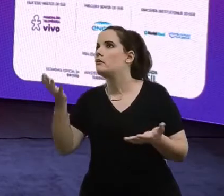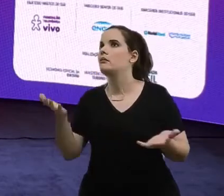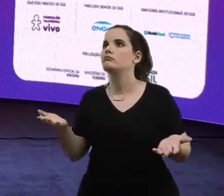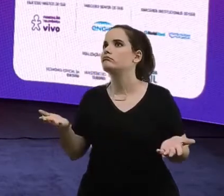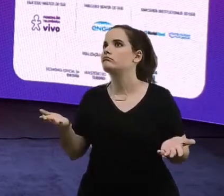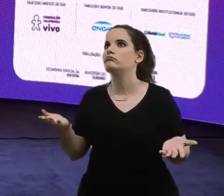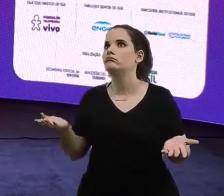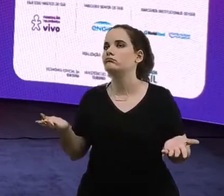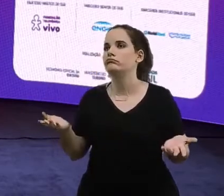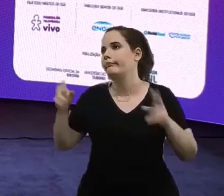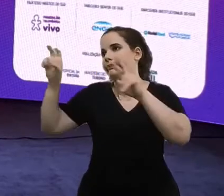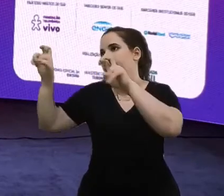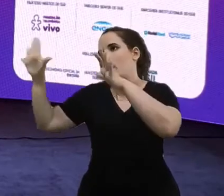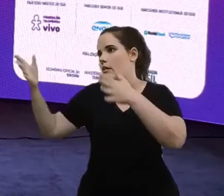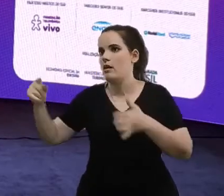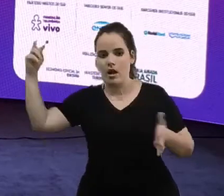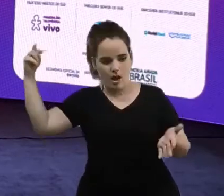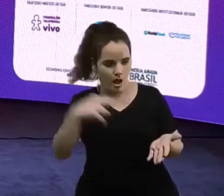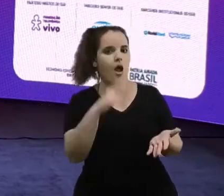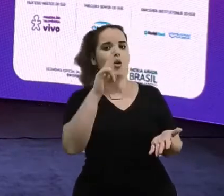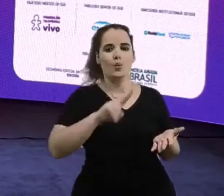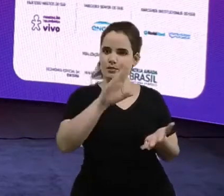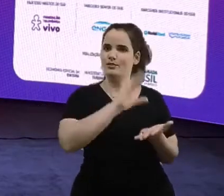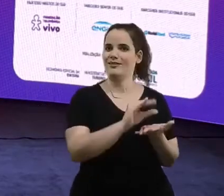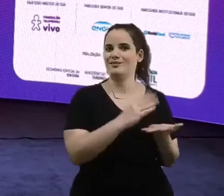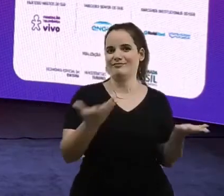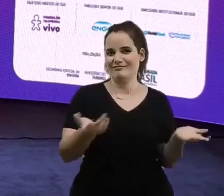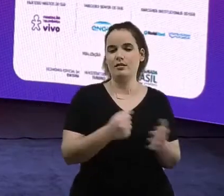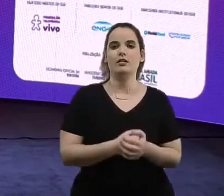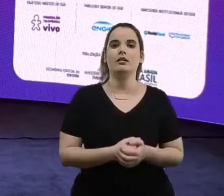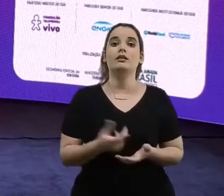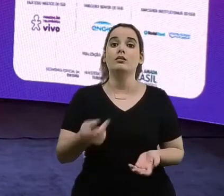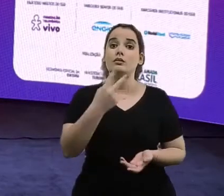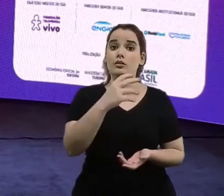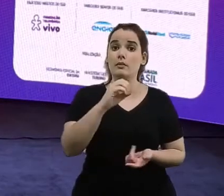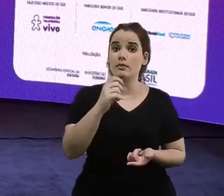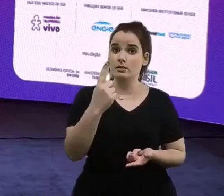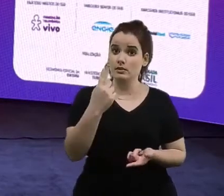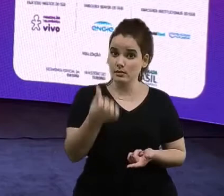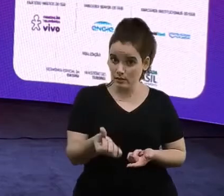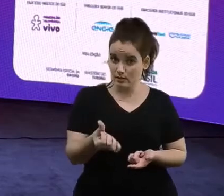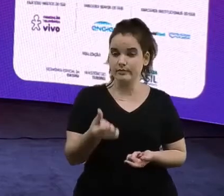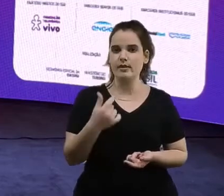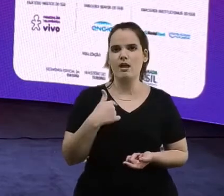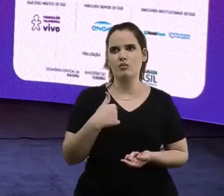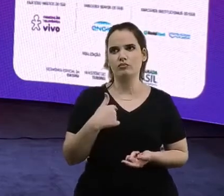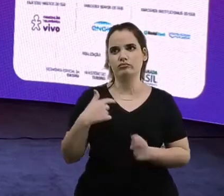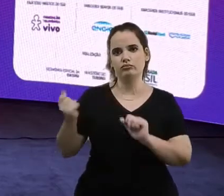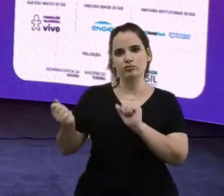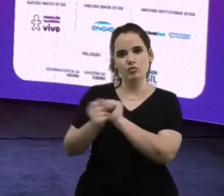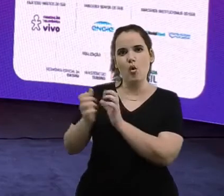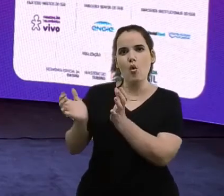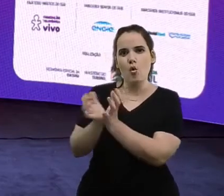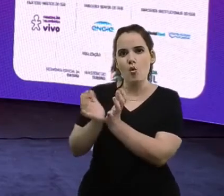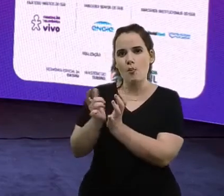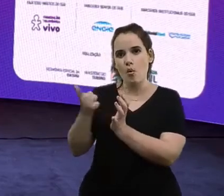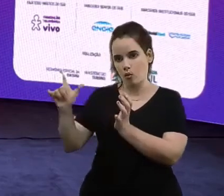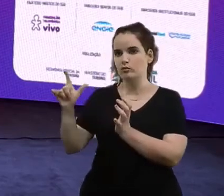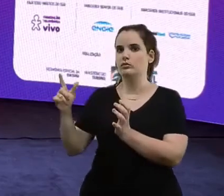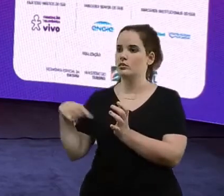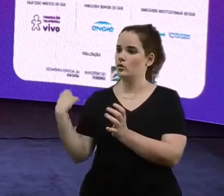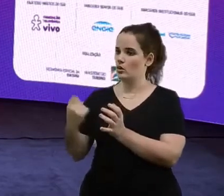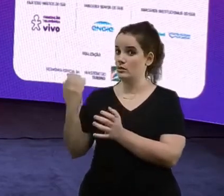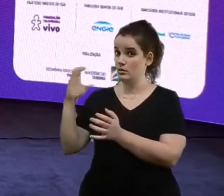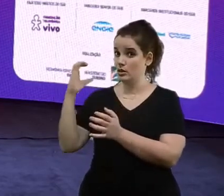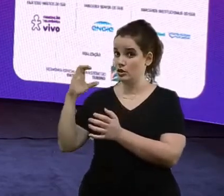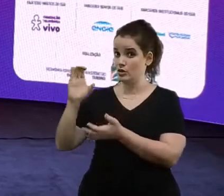algum tema, né? Então, em 2016, eu me juntei com mais um grupo independente de cientistas de dados, num coletivo